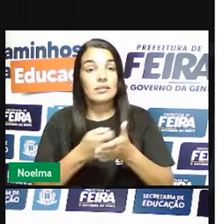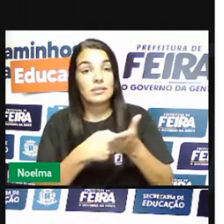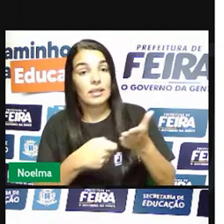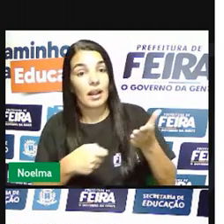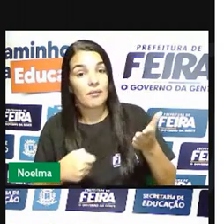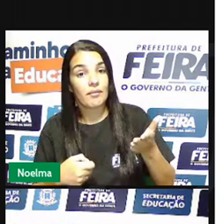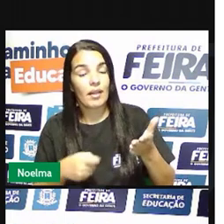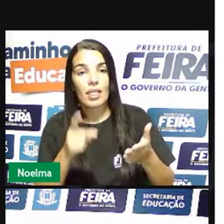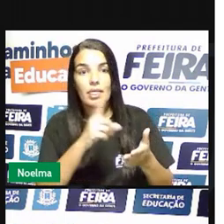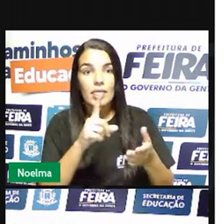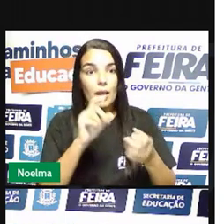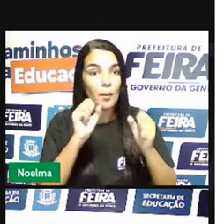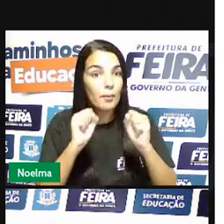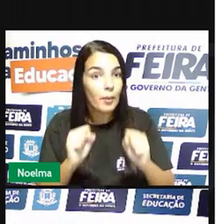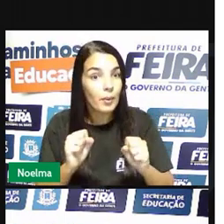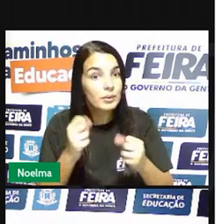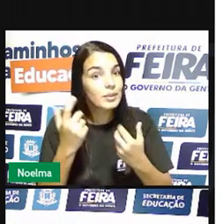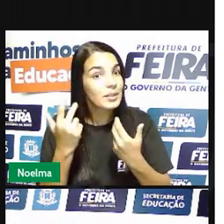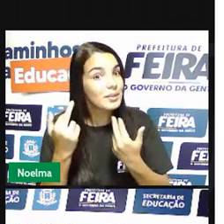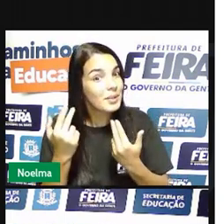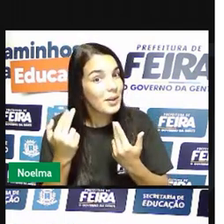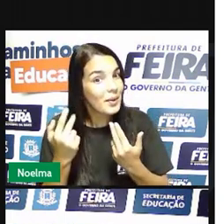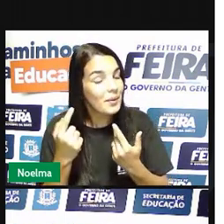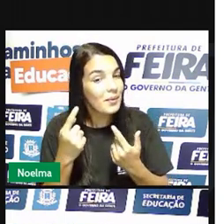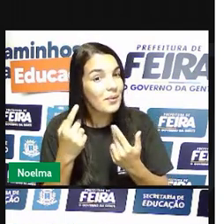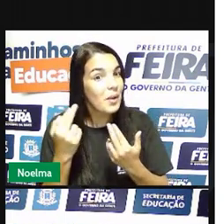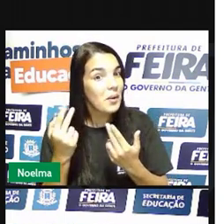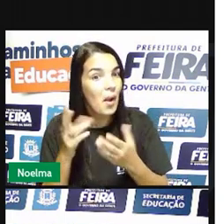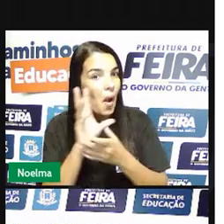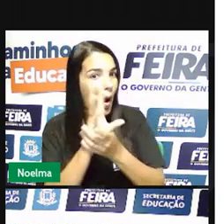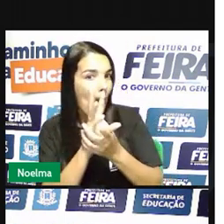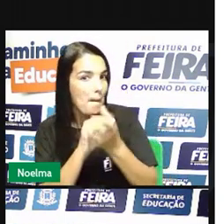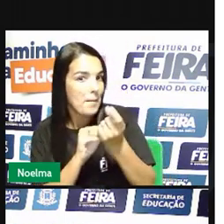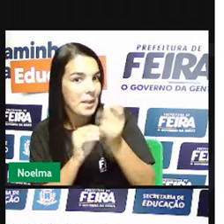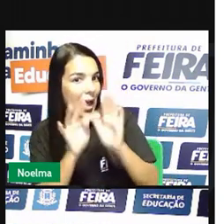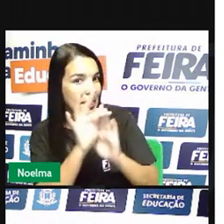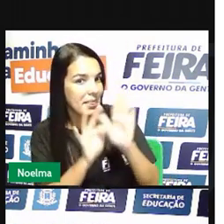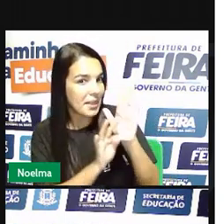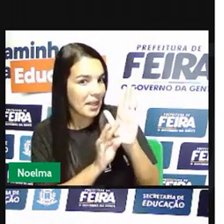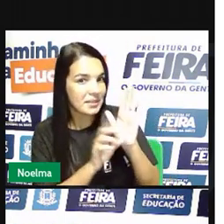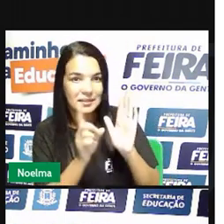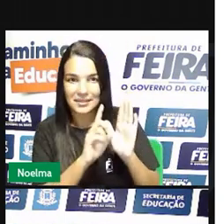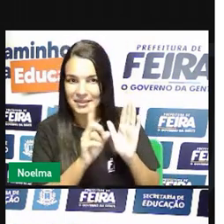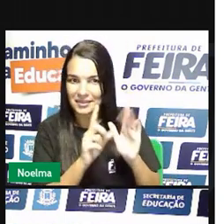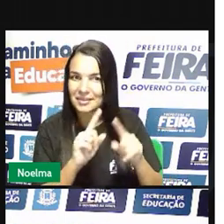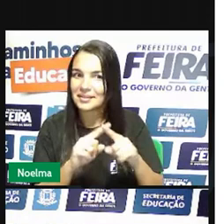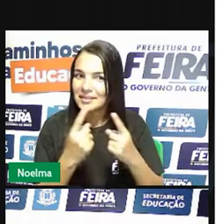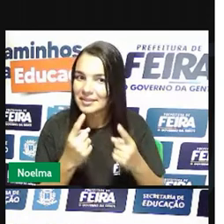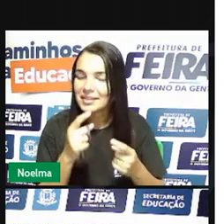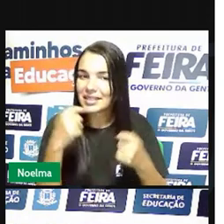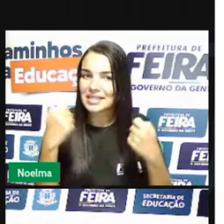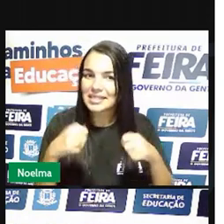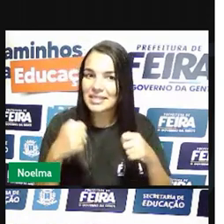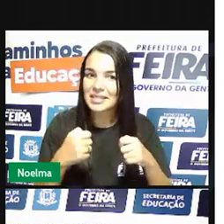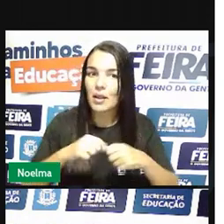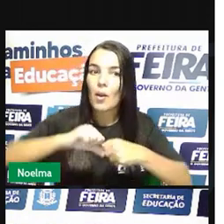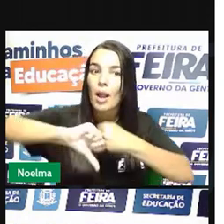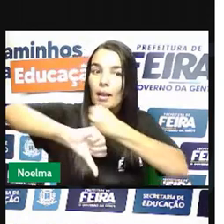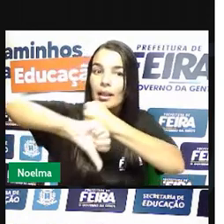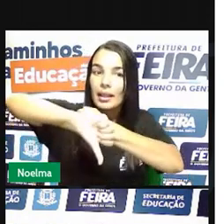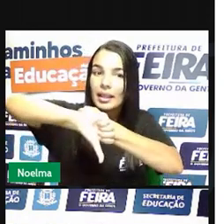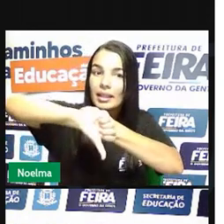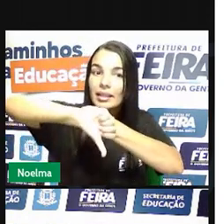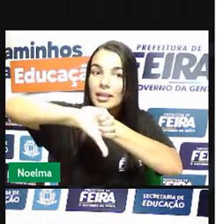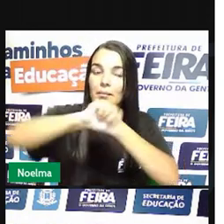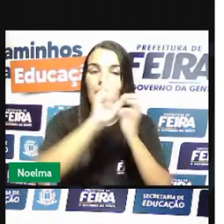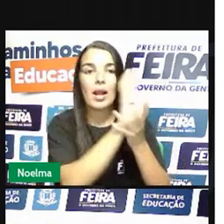não podem escrever igual os textos que vocês pesquisaram, não. Porque aí se trata de plágio, que é crime. O que,